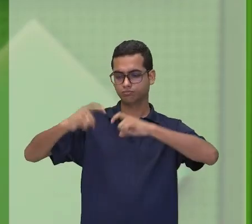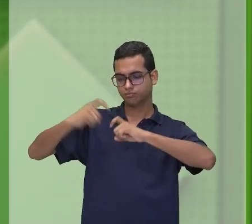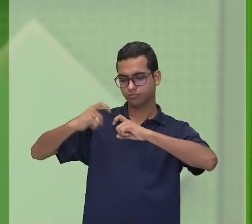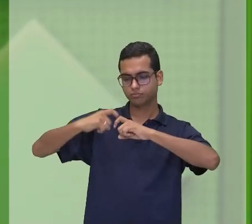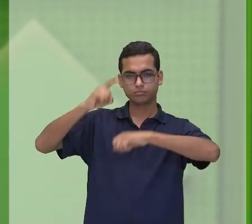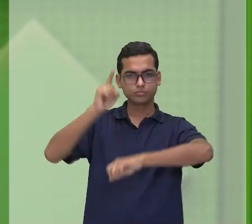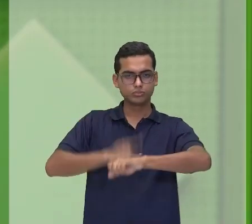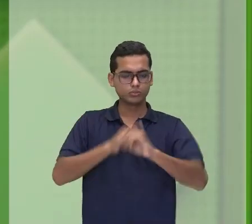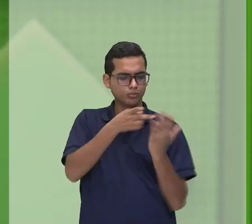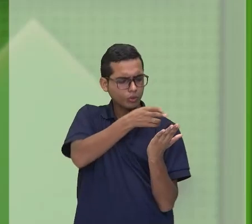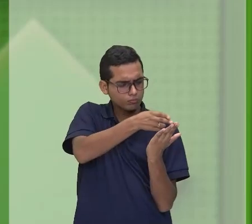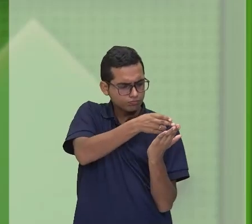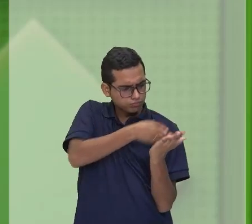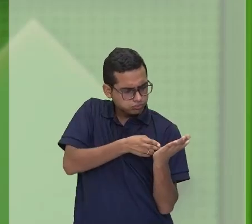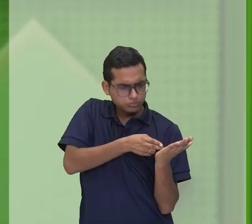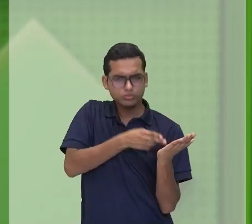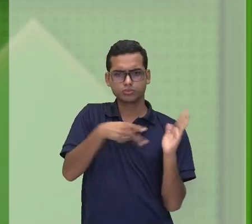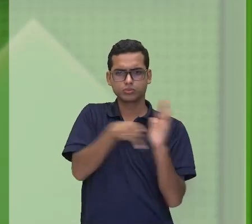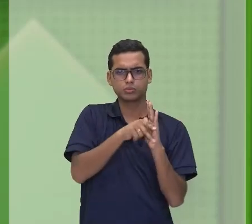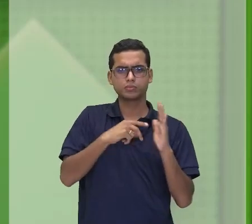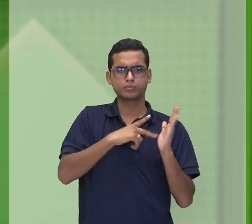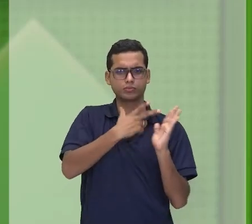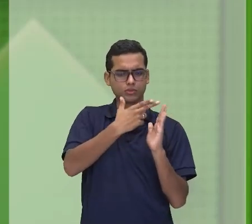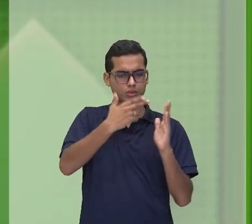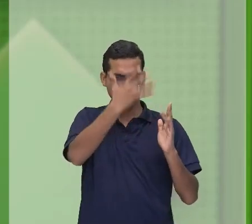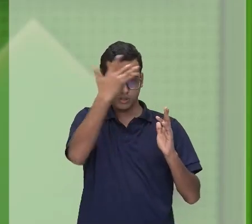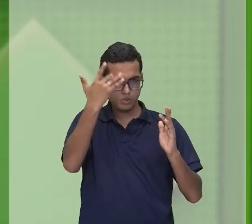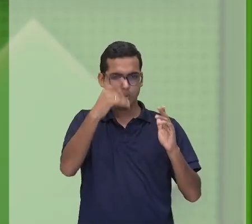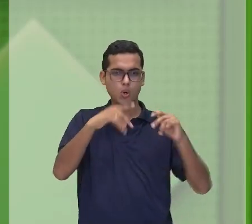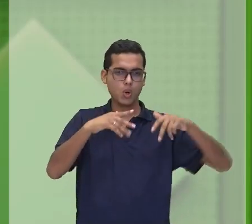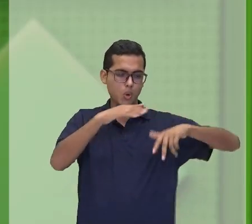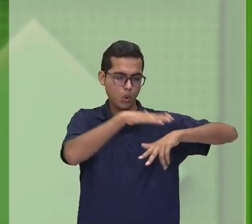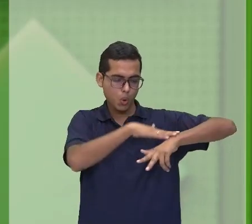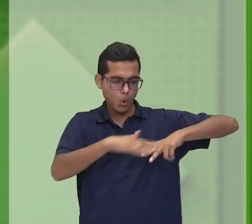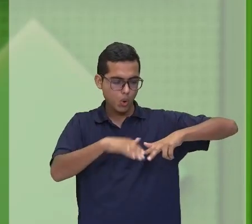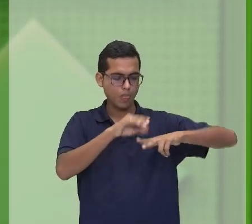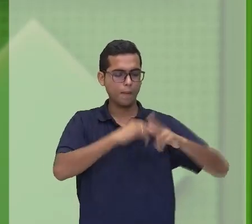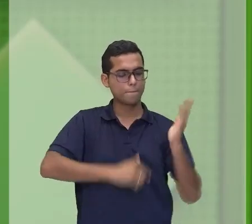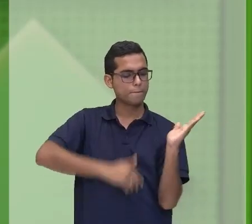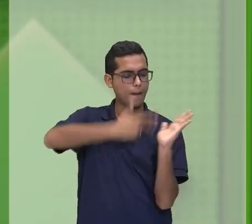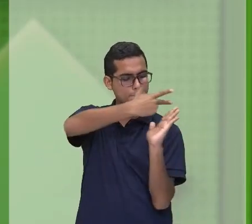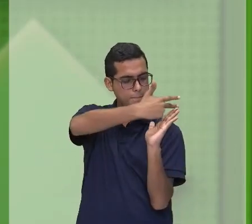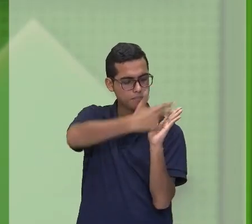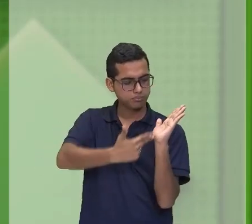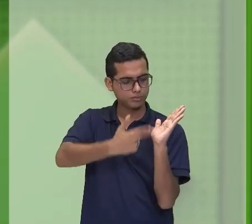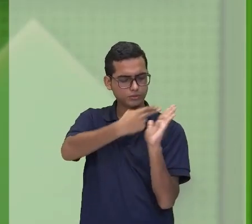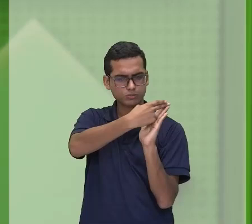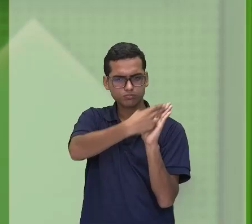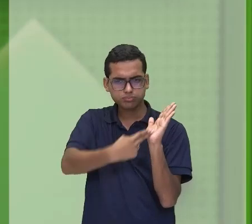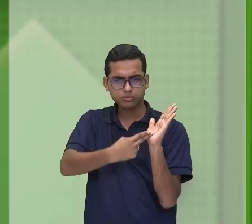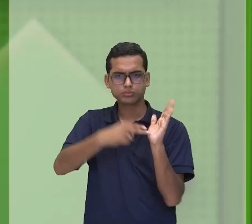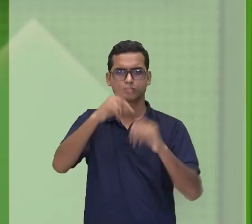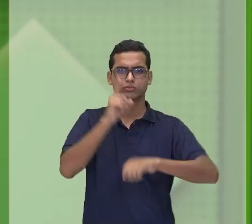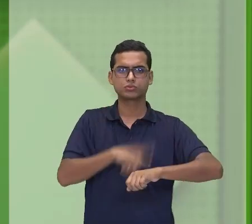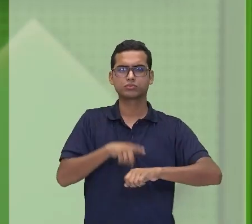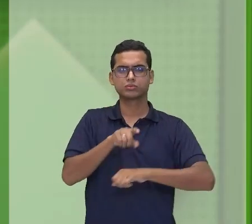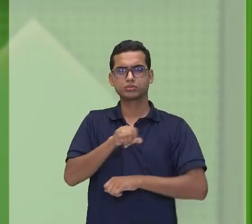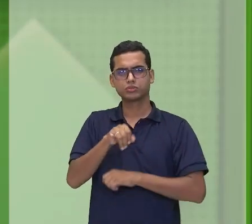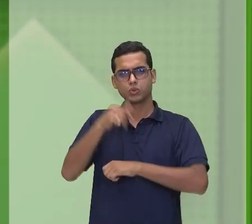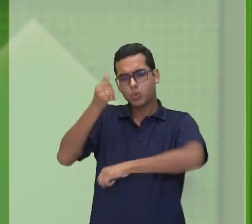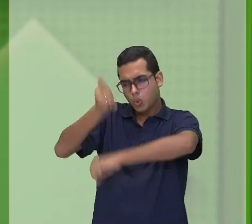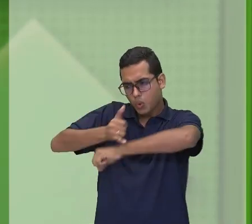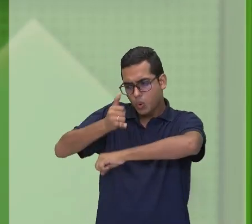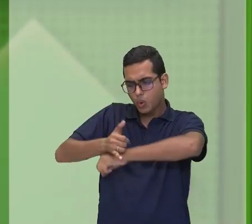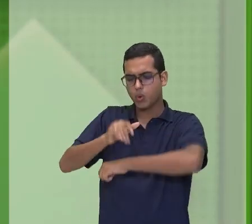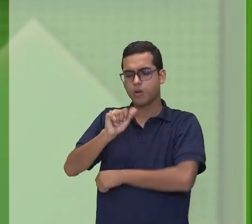ali a composição da lâmina do bisturi, ele não fosse, né, um aço inoxidável, que